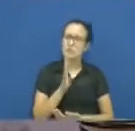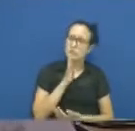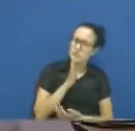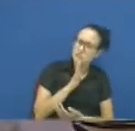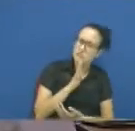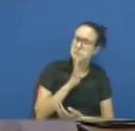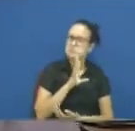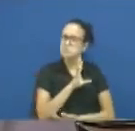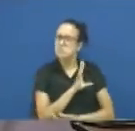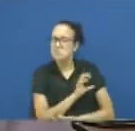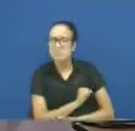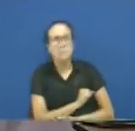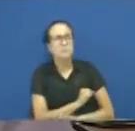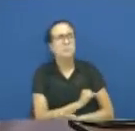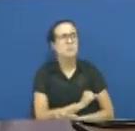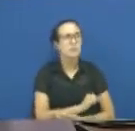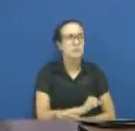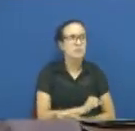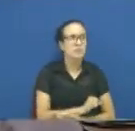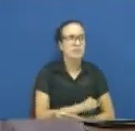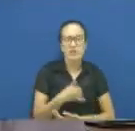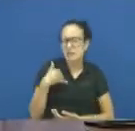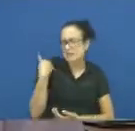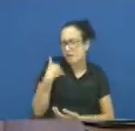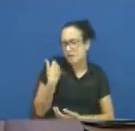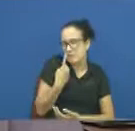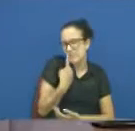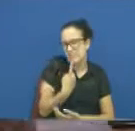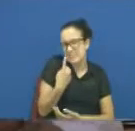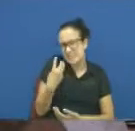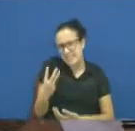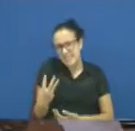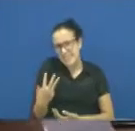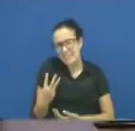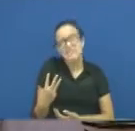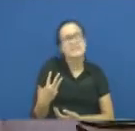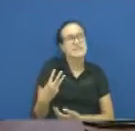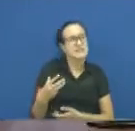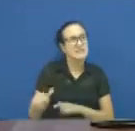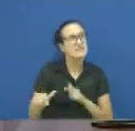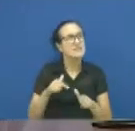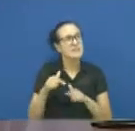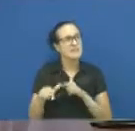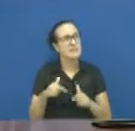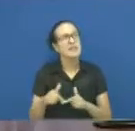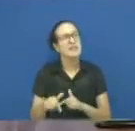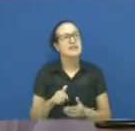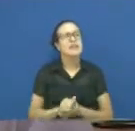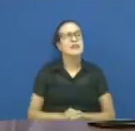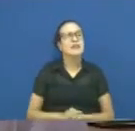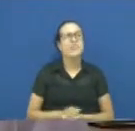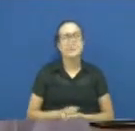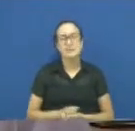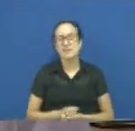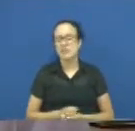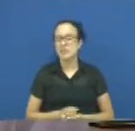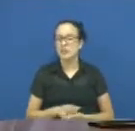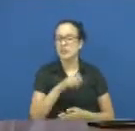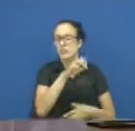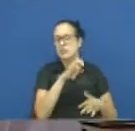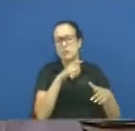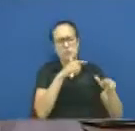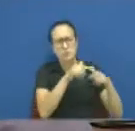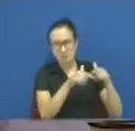aprendi a gostar quando ainda tinha 13 anos, iniciando meu trabalho no Excelsior Organização Contábil, do Marabá e do